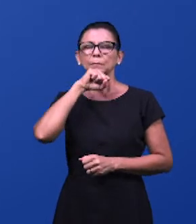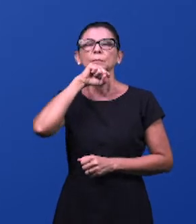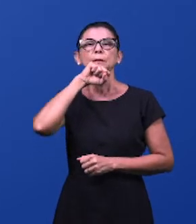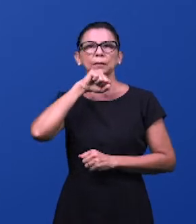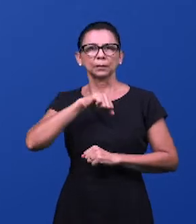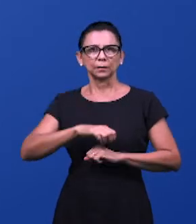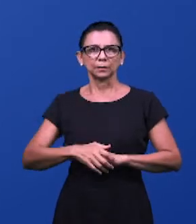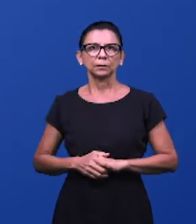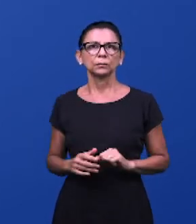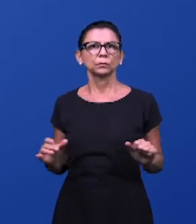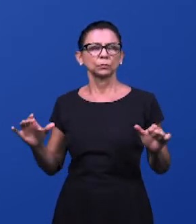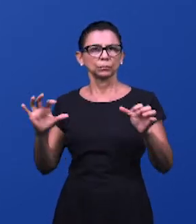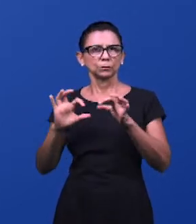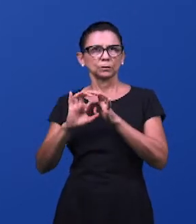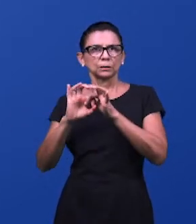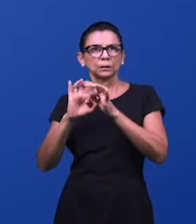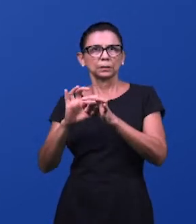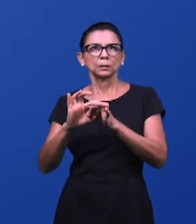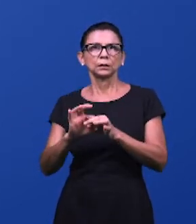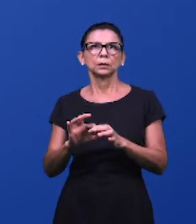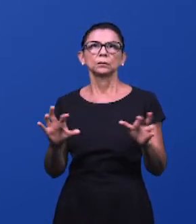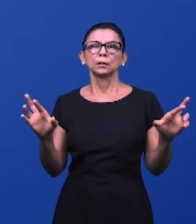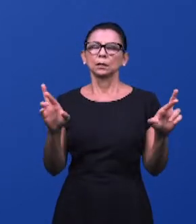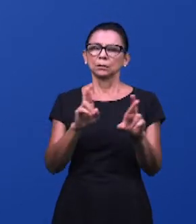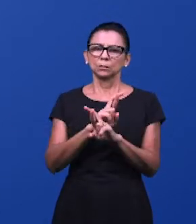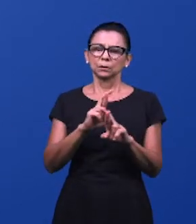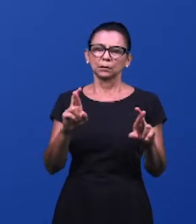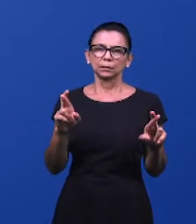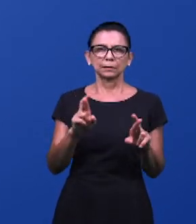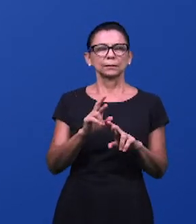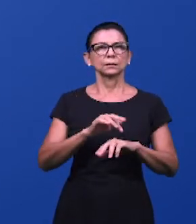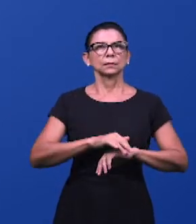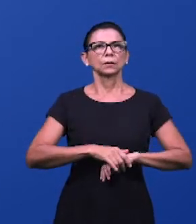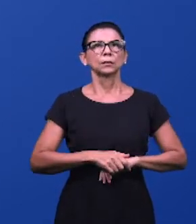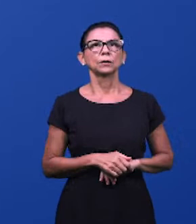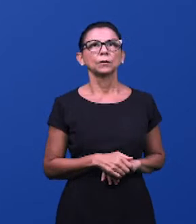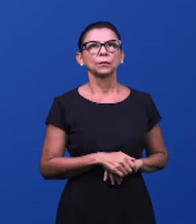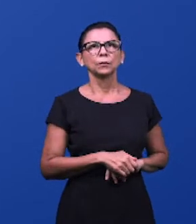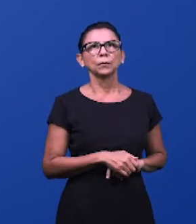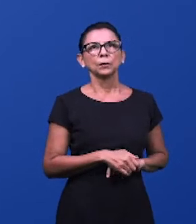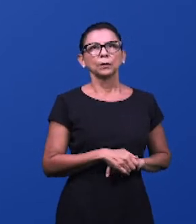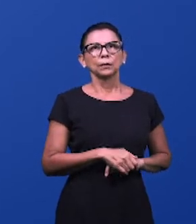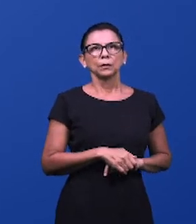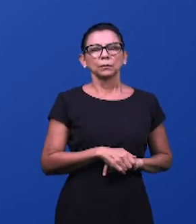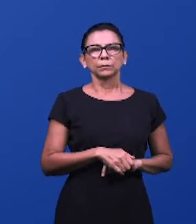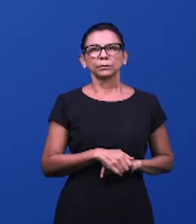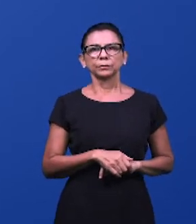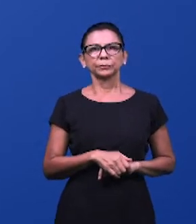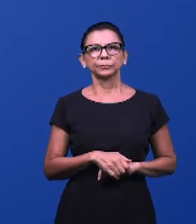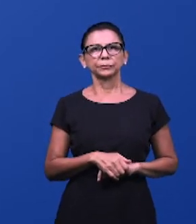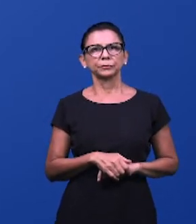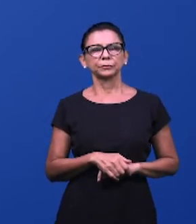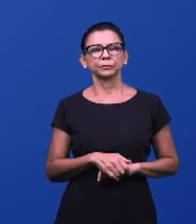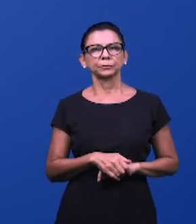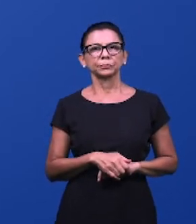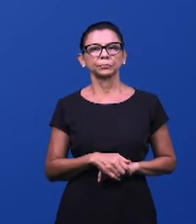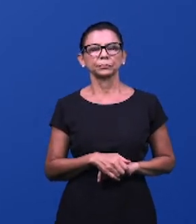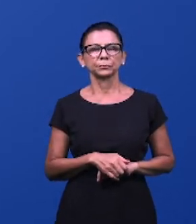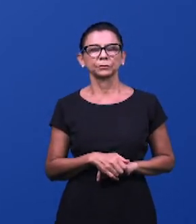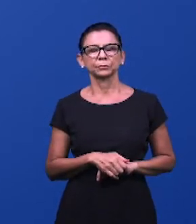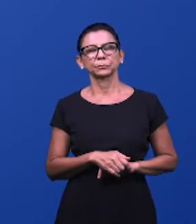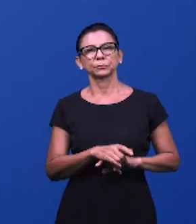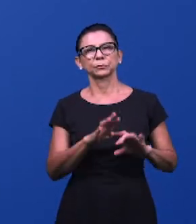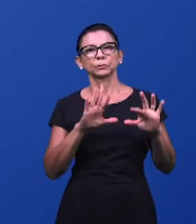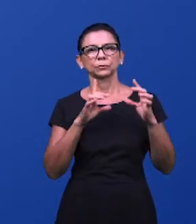estendendo ali no livro de Lucas sobre a sua relação com o menino, depois quando ele foi batizado, e seguindo a sua